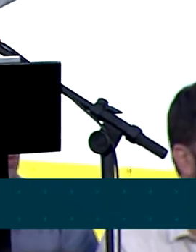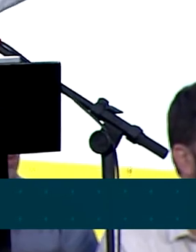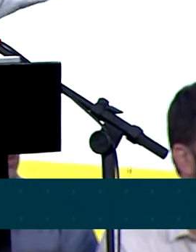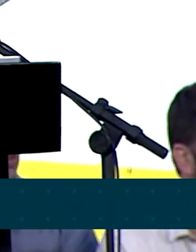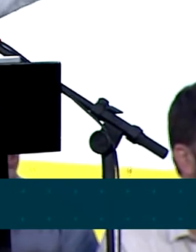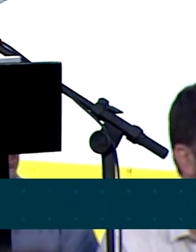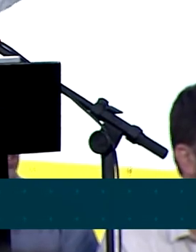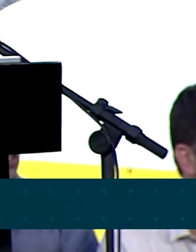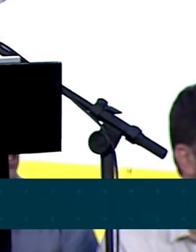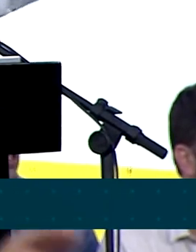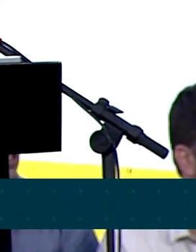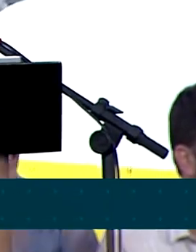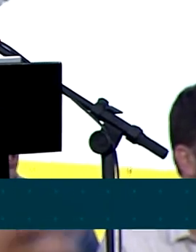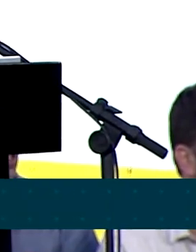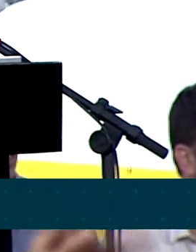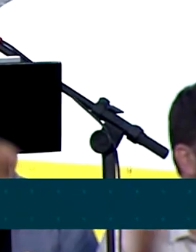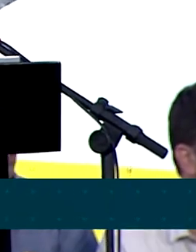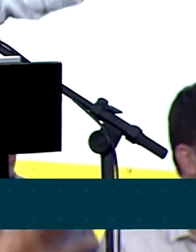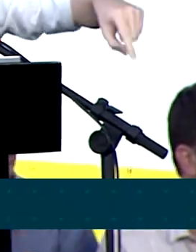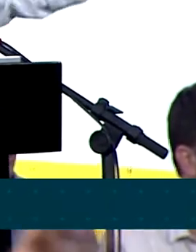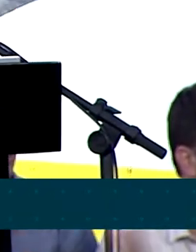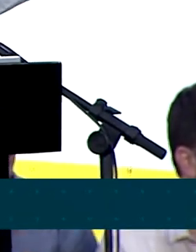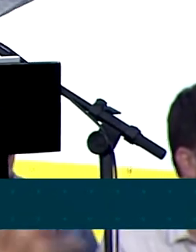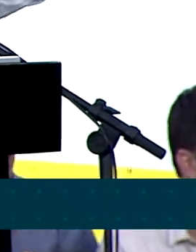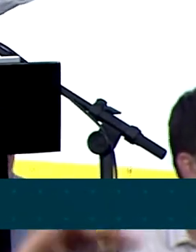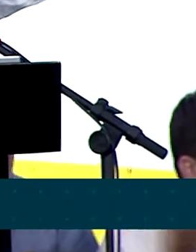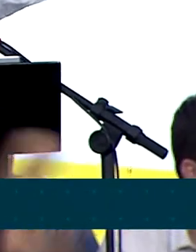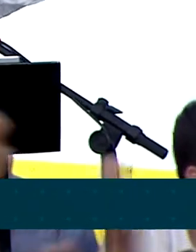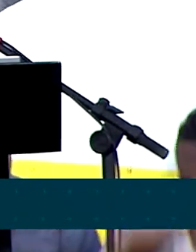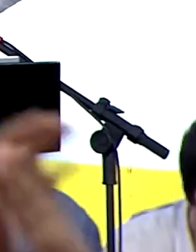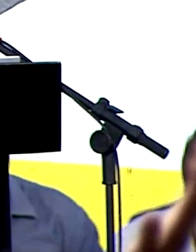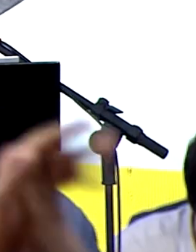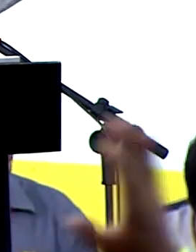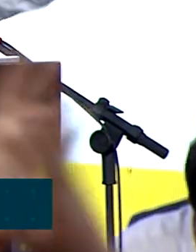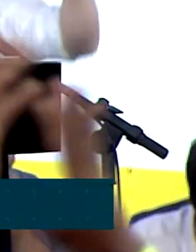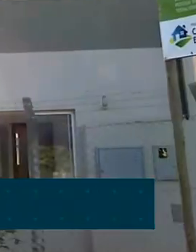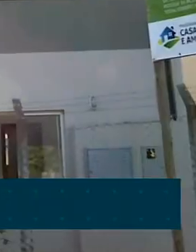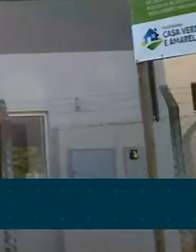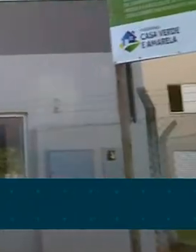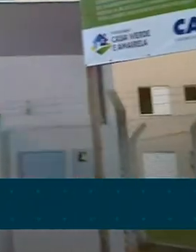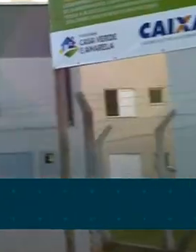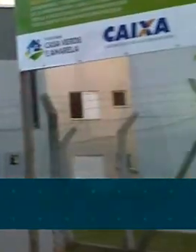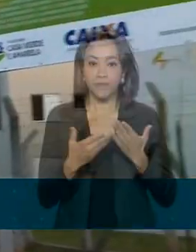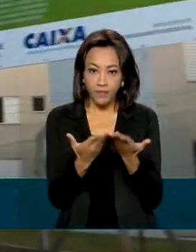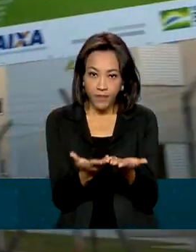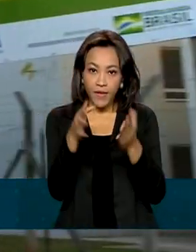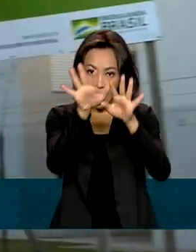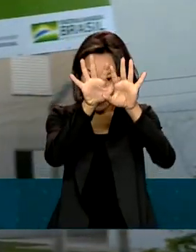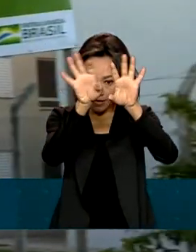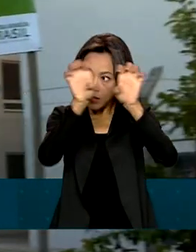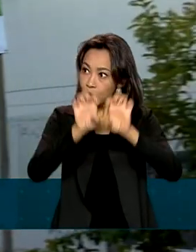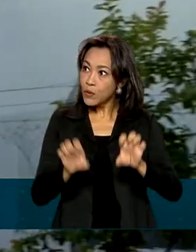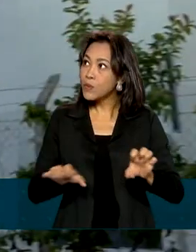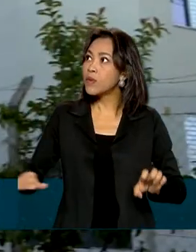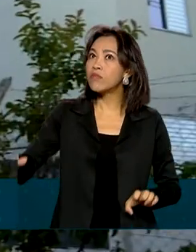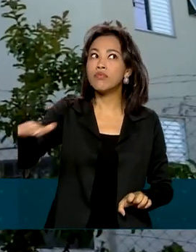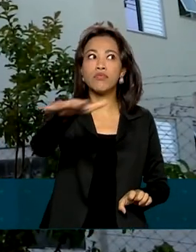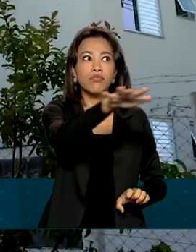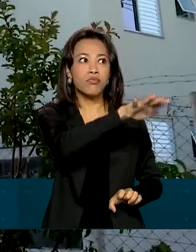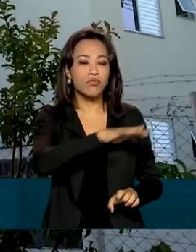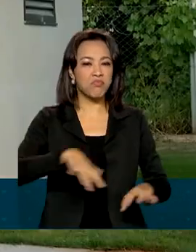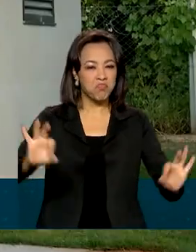80% dos contratos dessas casas aqui são para mulheres-chefes de família. A infraestrutura aqui é completa.